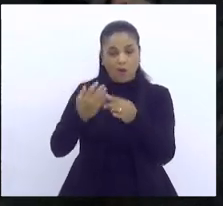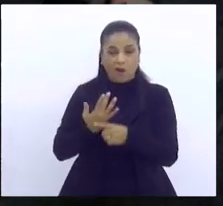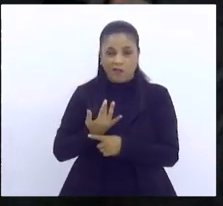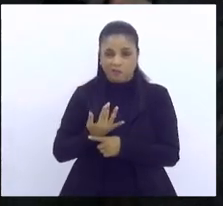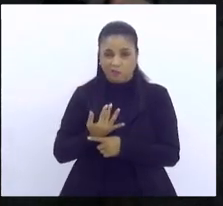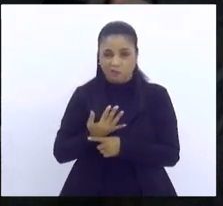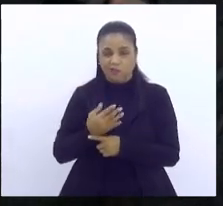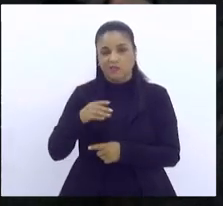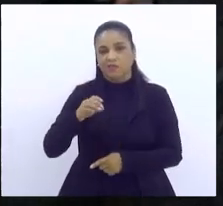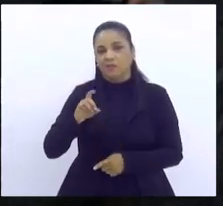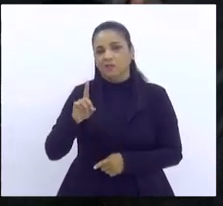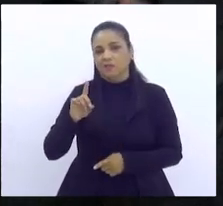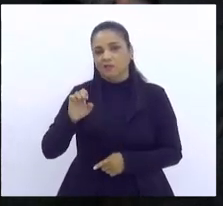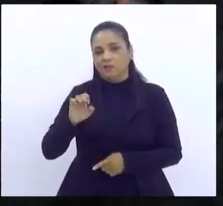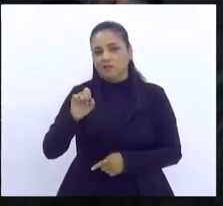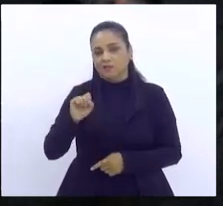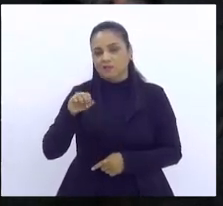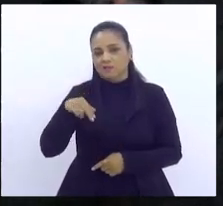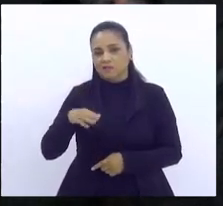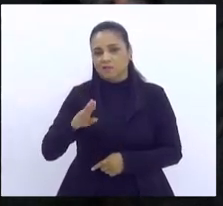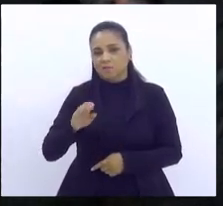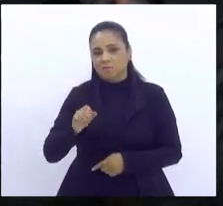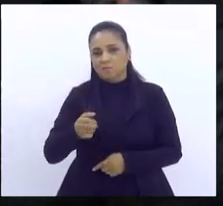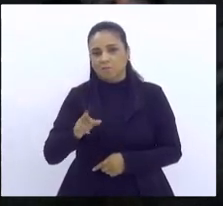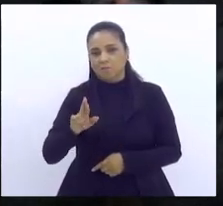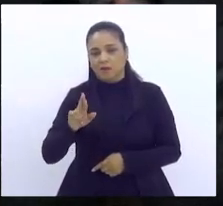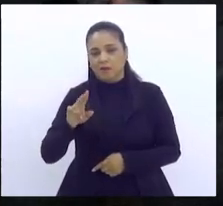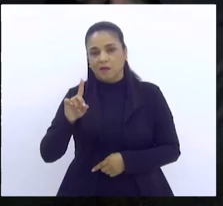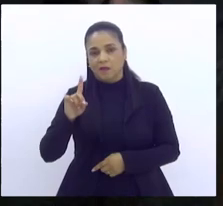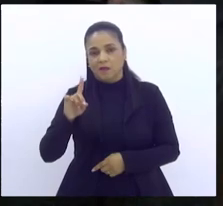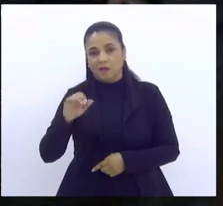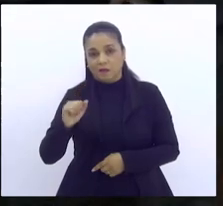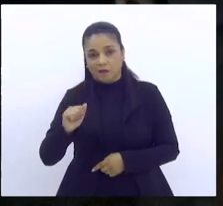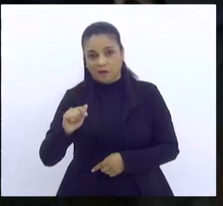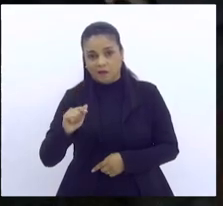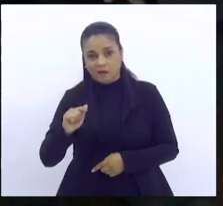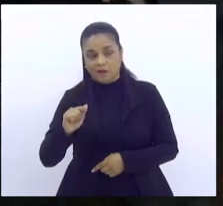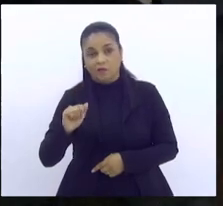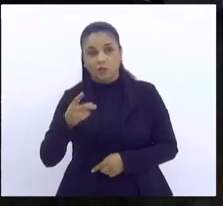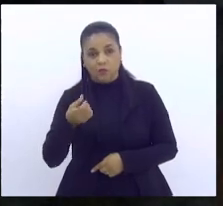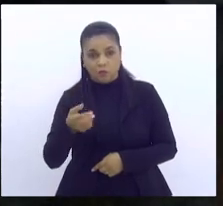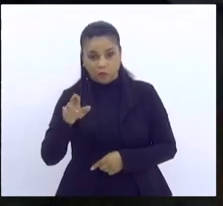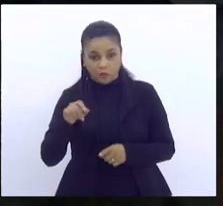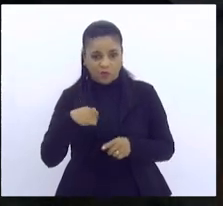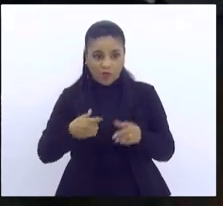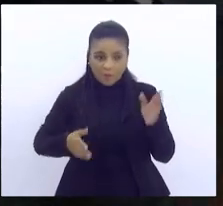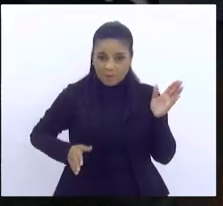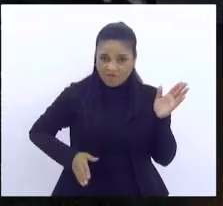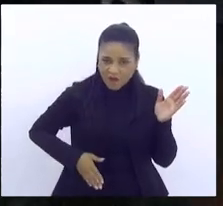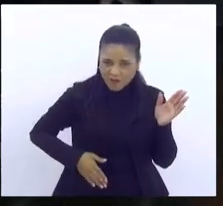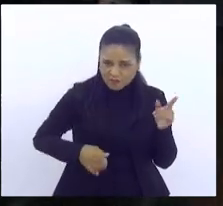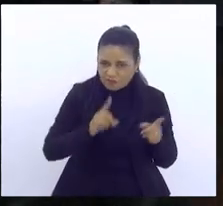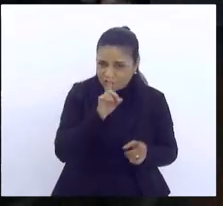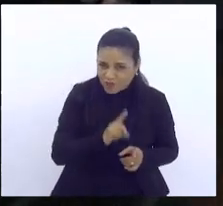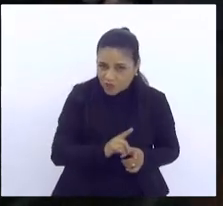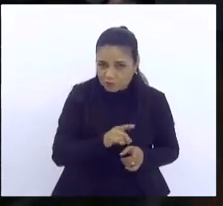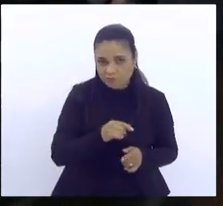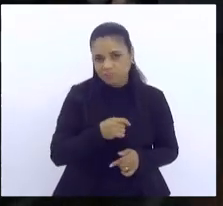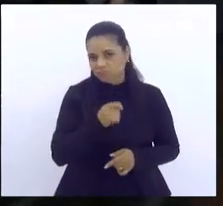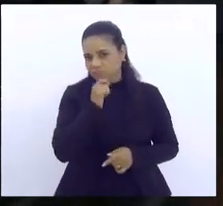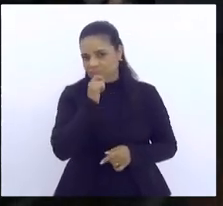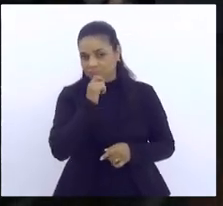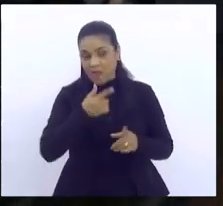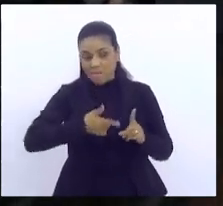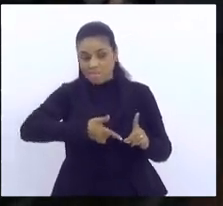o desembargador. Importa sim o que está acontecendo com uma pessoa, pessoa de bem. Porque vagabundo não tem que ter direito nenhum, não. Vagabundo tem que ter